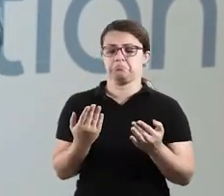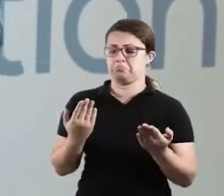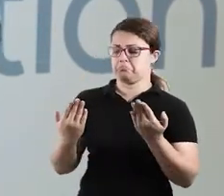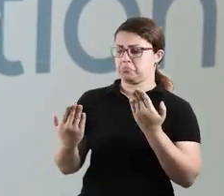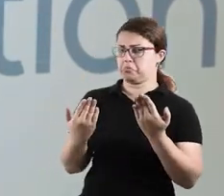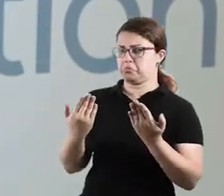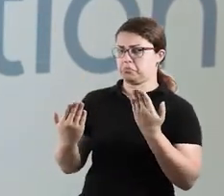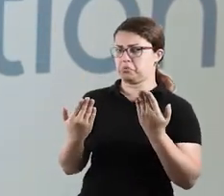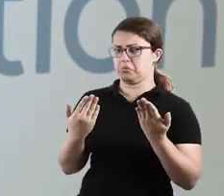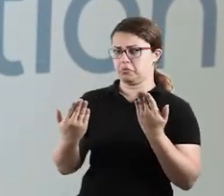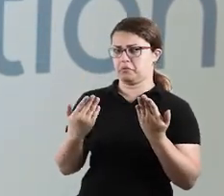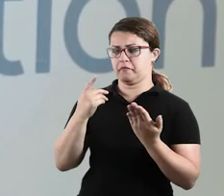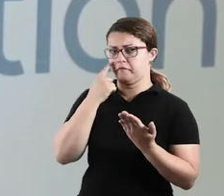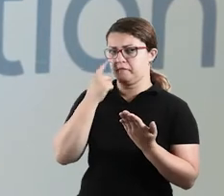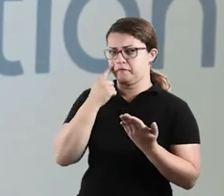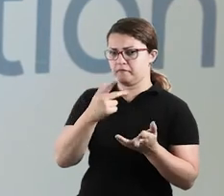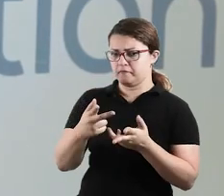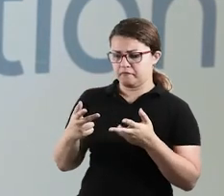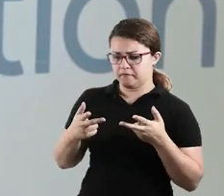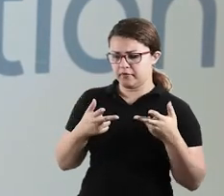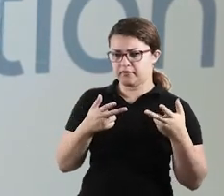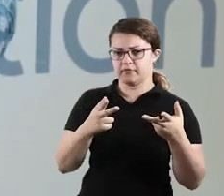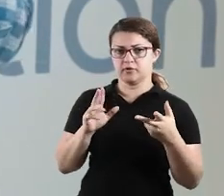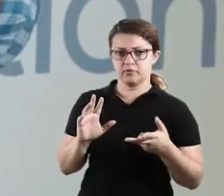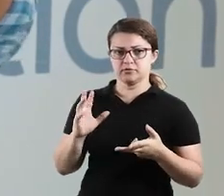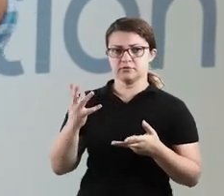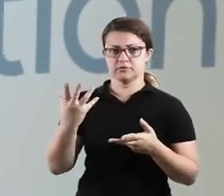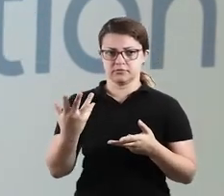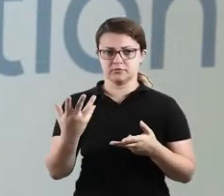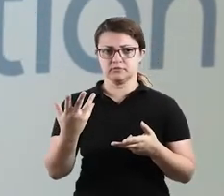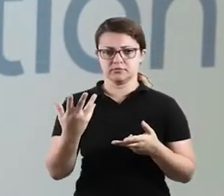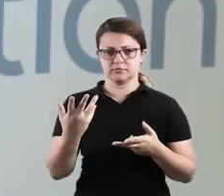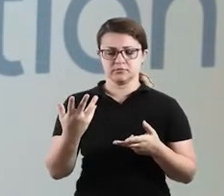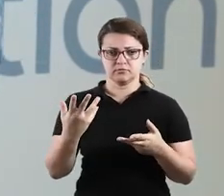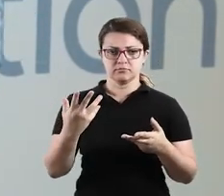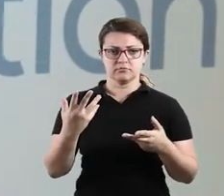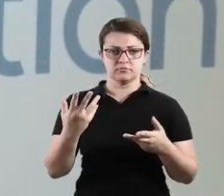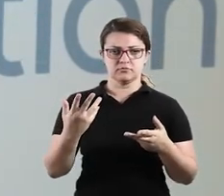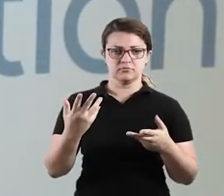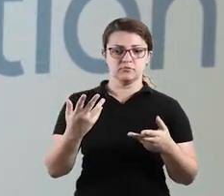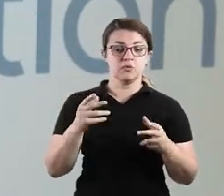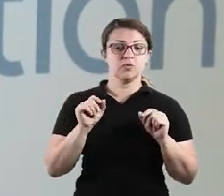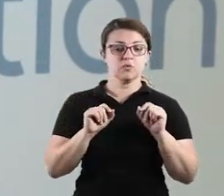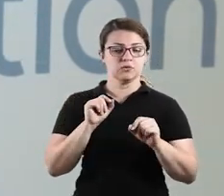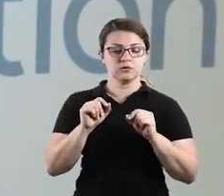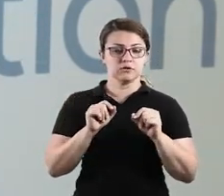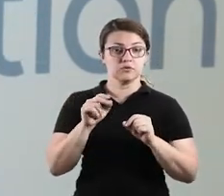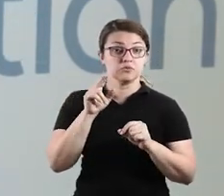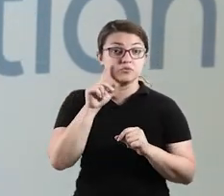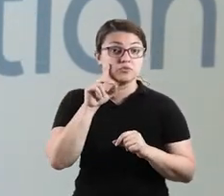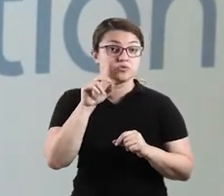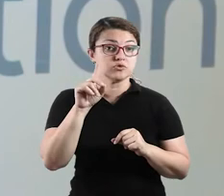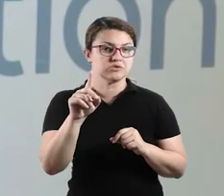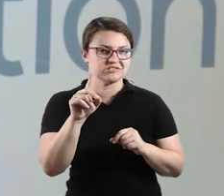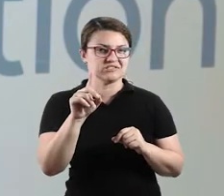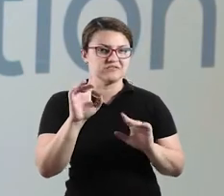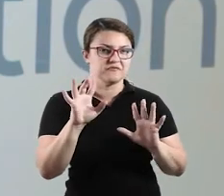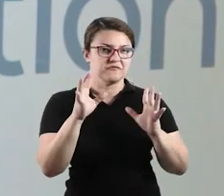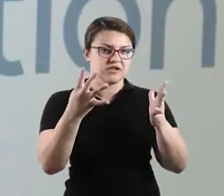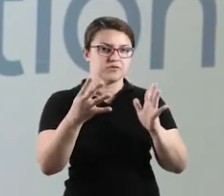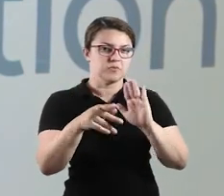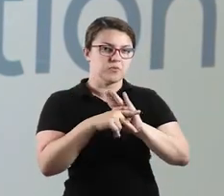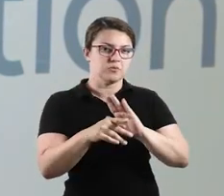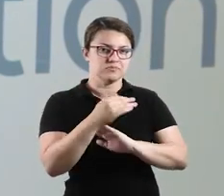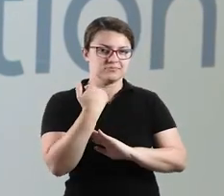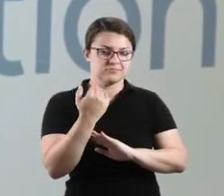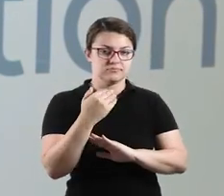uma comparação. Nós vamos ver diversos eventos, ok? Relacionado ao Dia dos Mortos. Então,